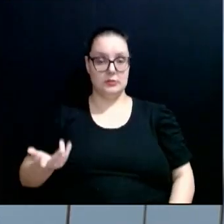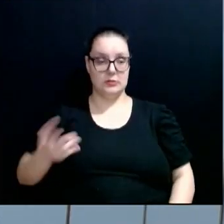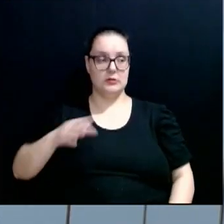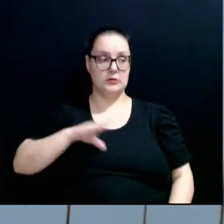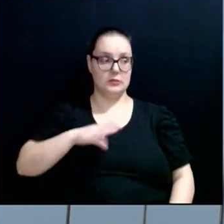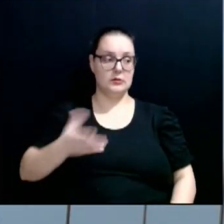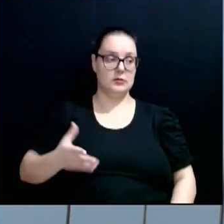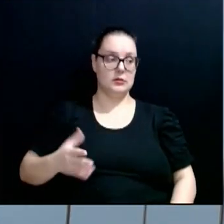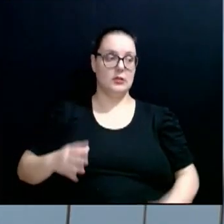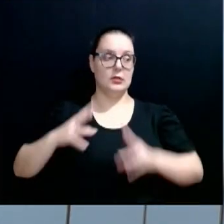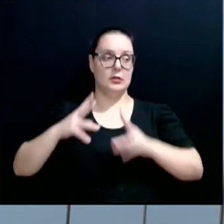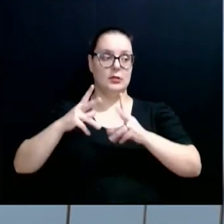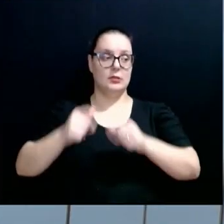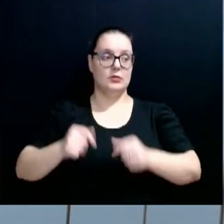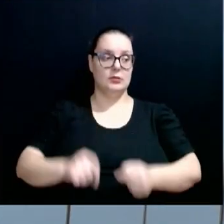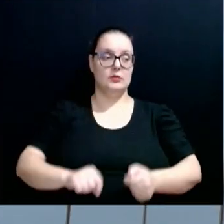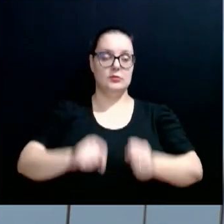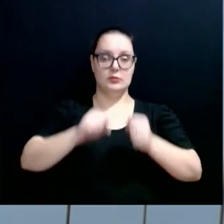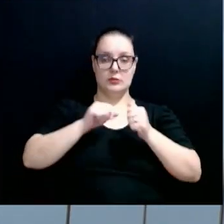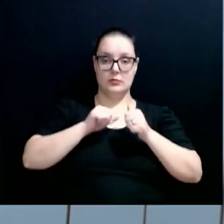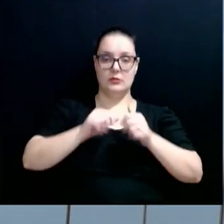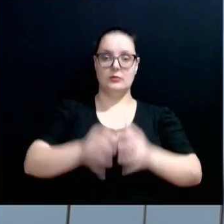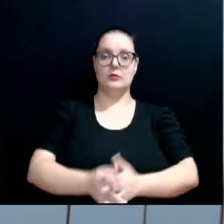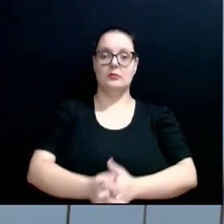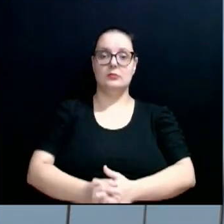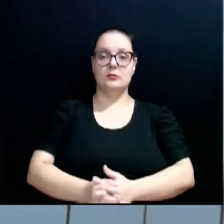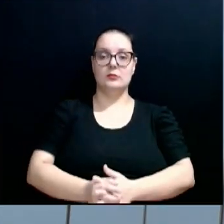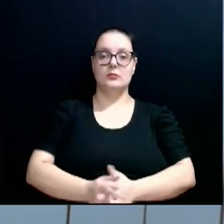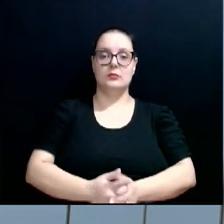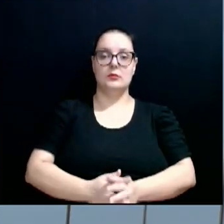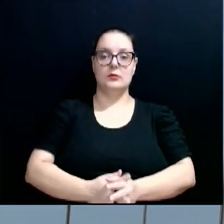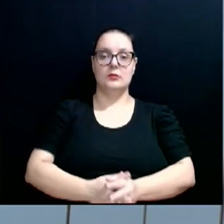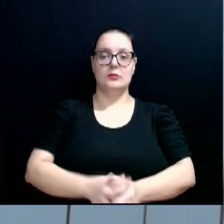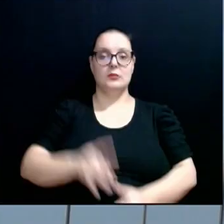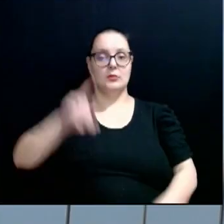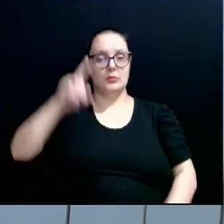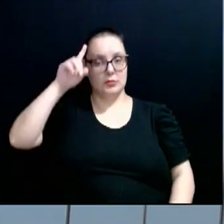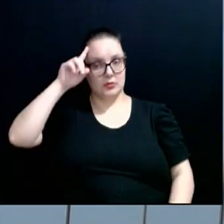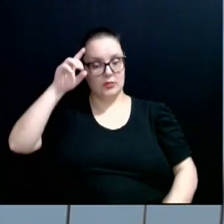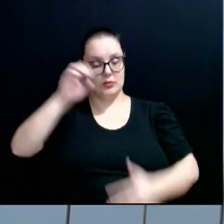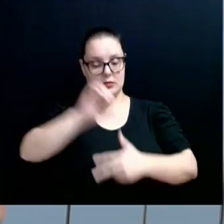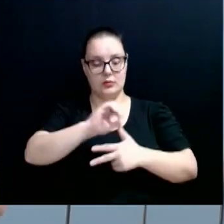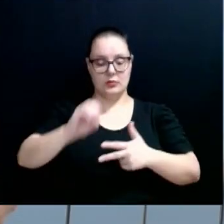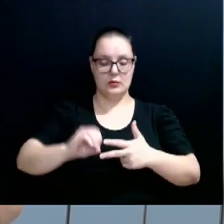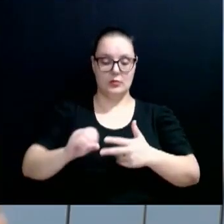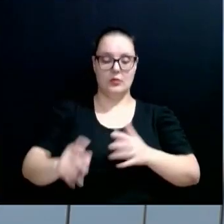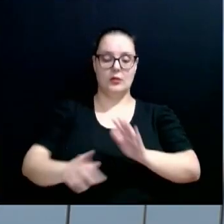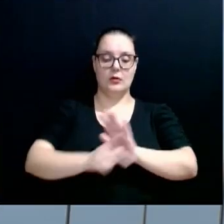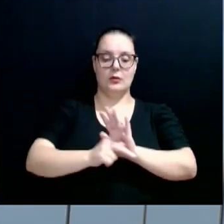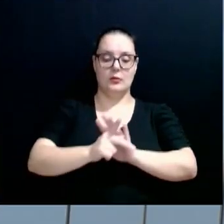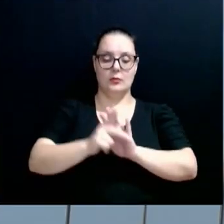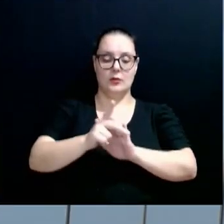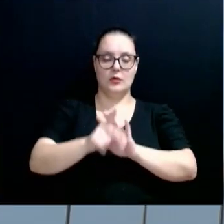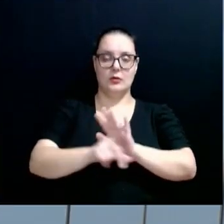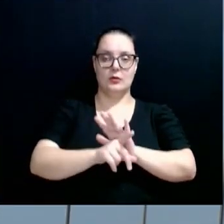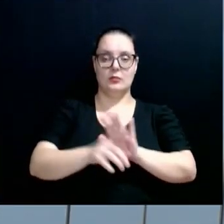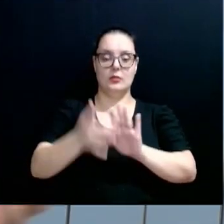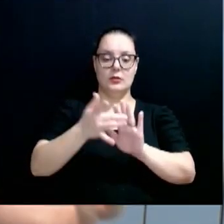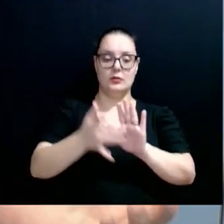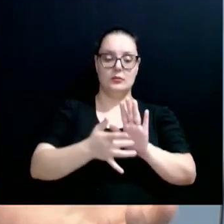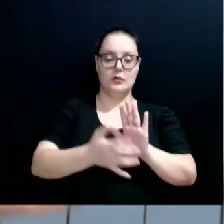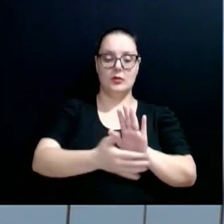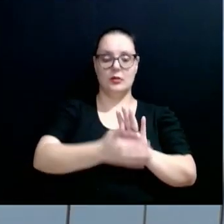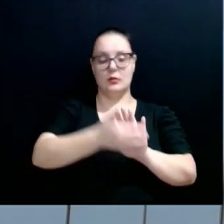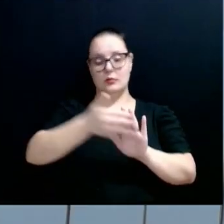esses benefícios, inclusive no dia do Enem, um projeto de lei foi retirado de pauta, mas o